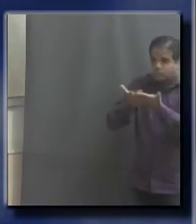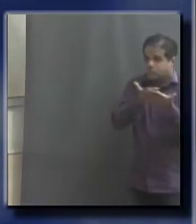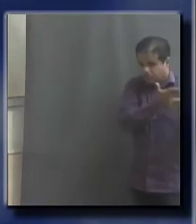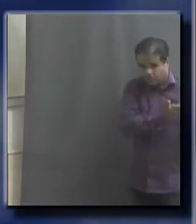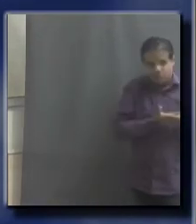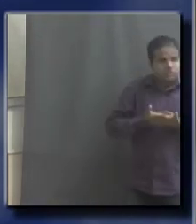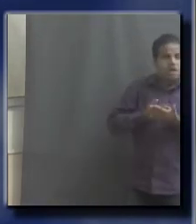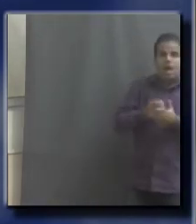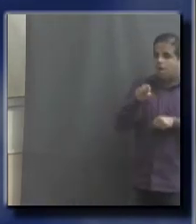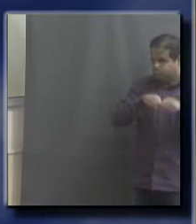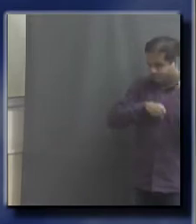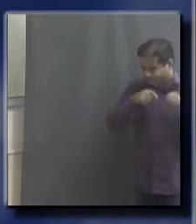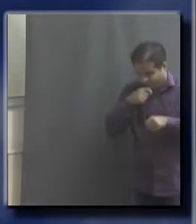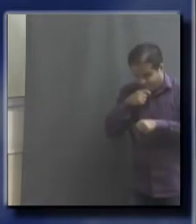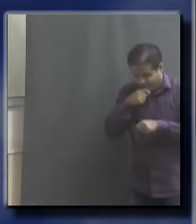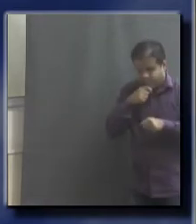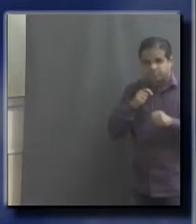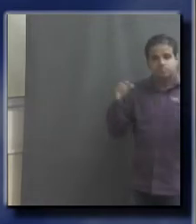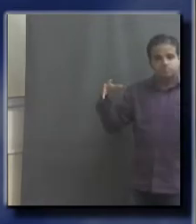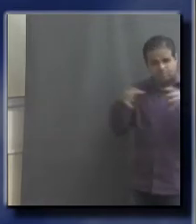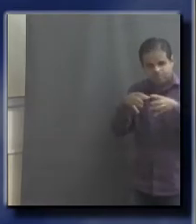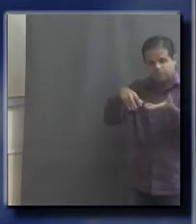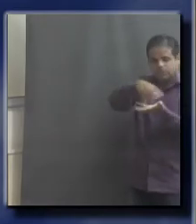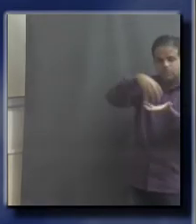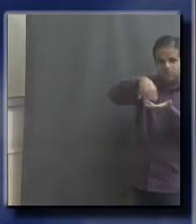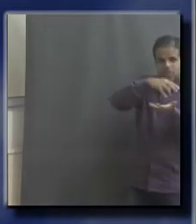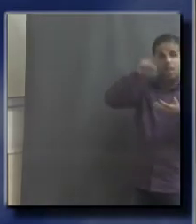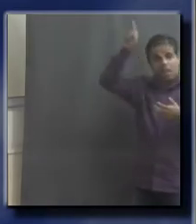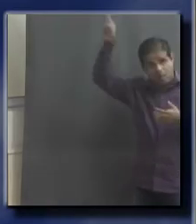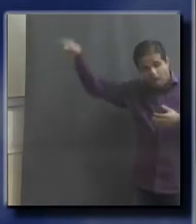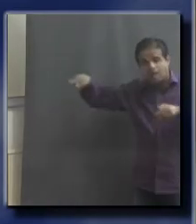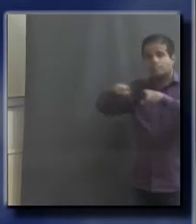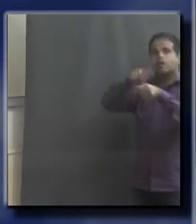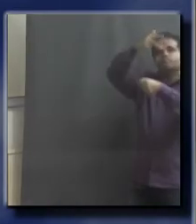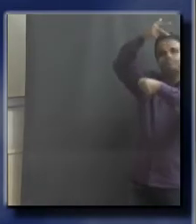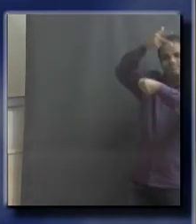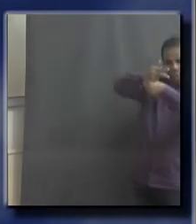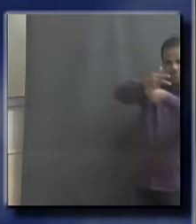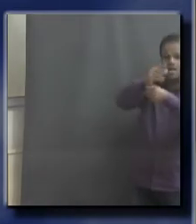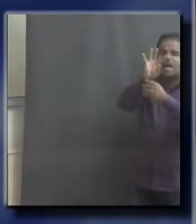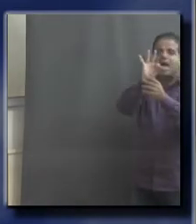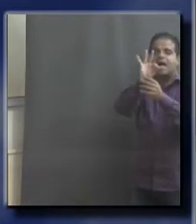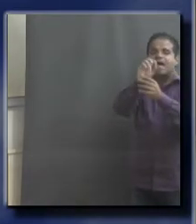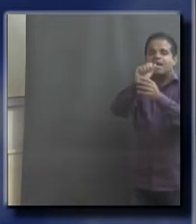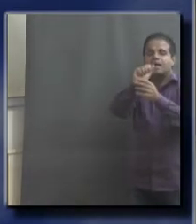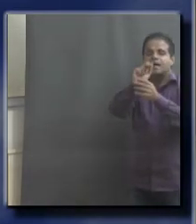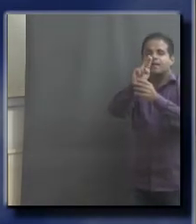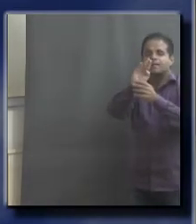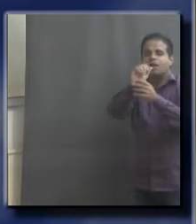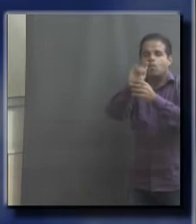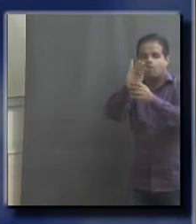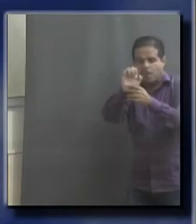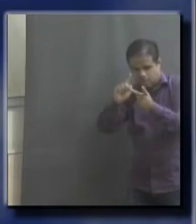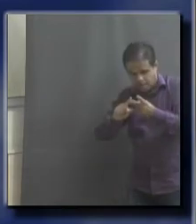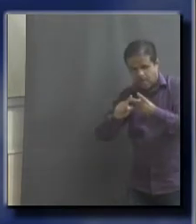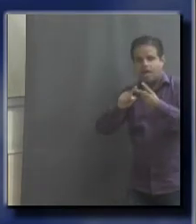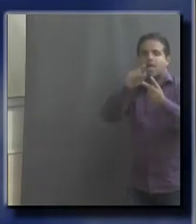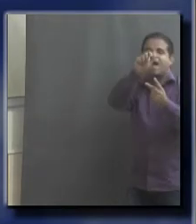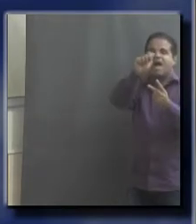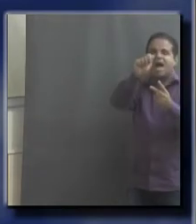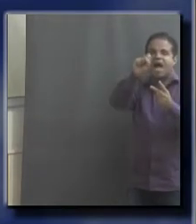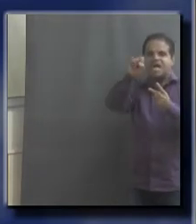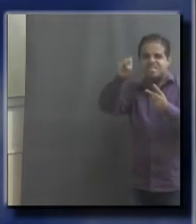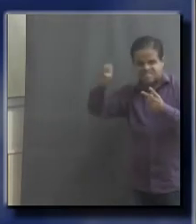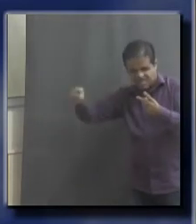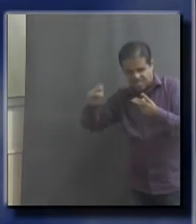que estão no polo de transmissão de Taubaté, no polo de Assis, no de